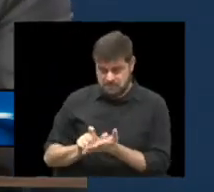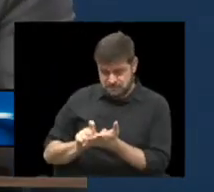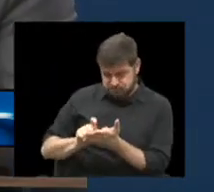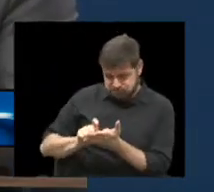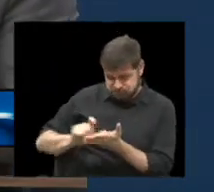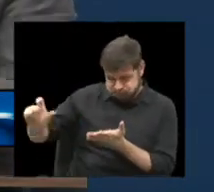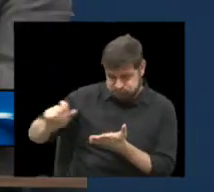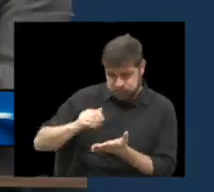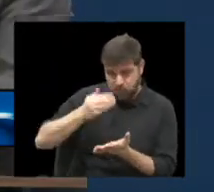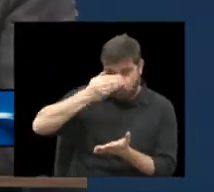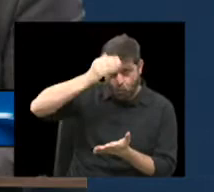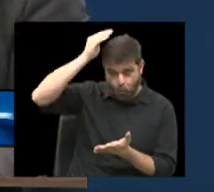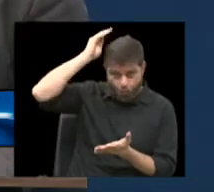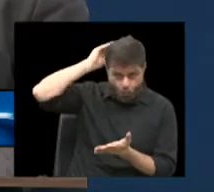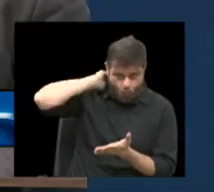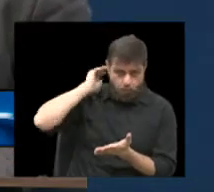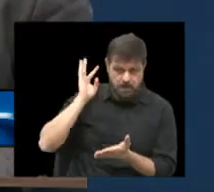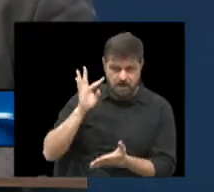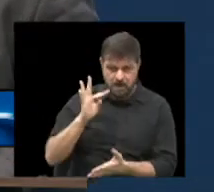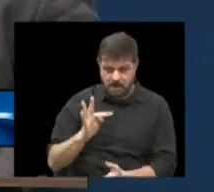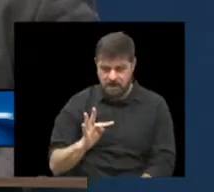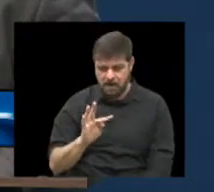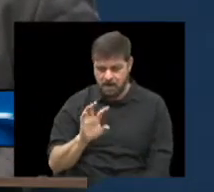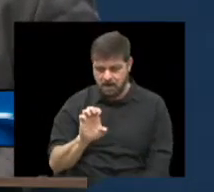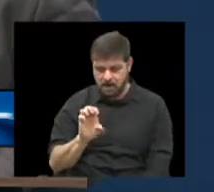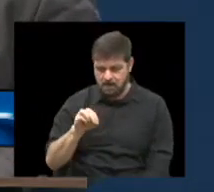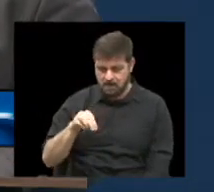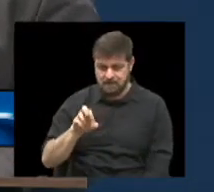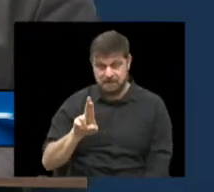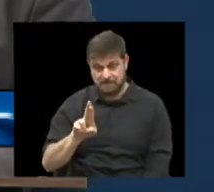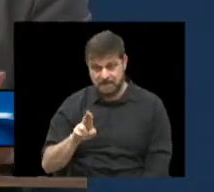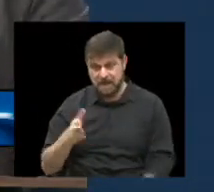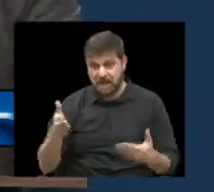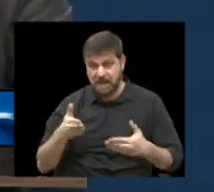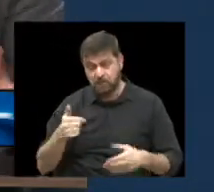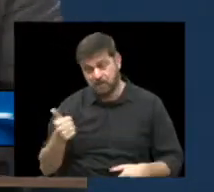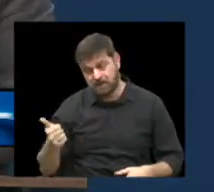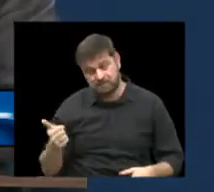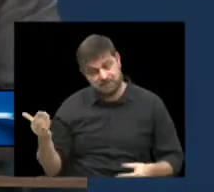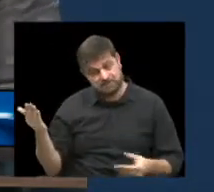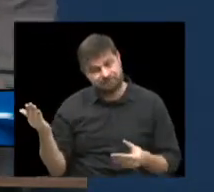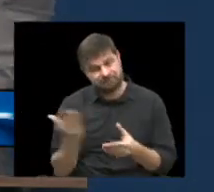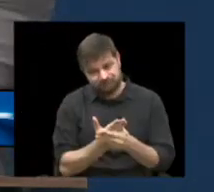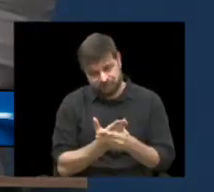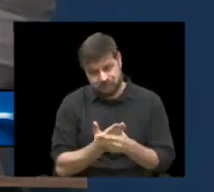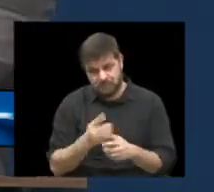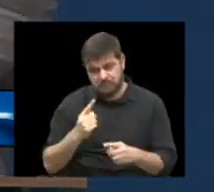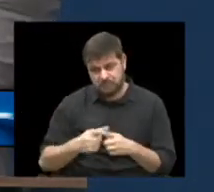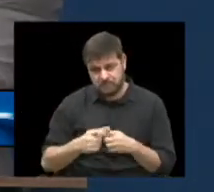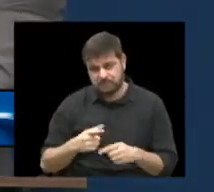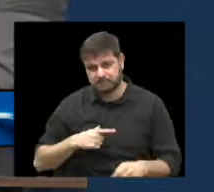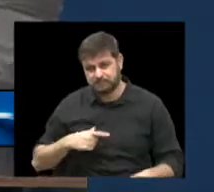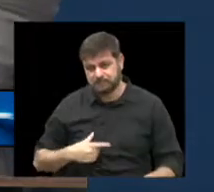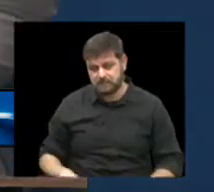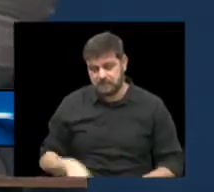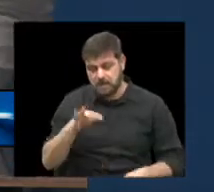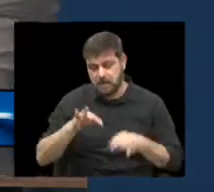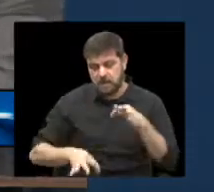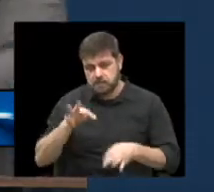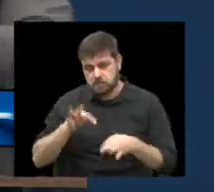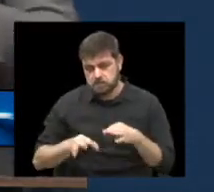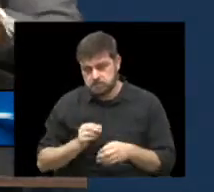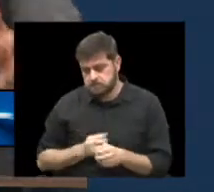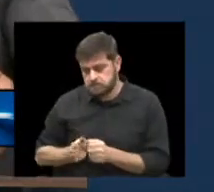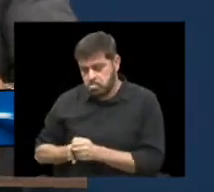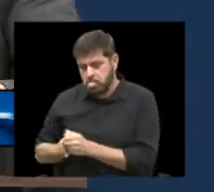Michel Temer, agora ele vai ser processado e vai ser réu por suposto crime de obstrução à justiça,